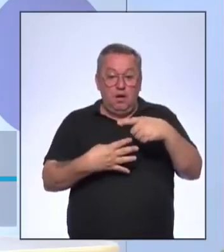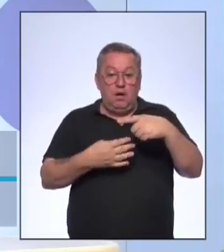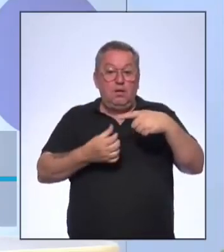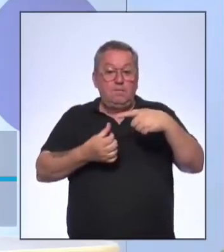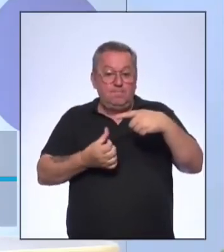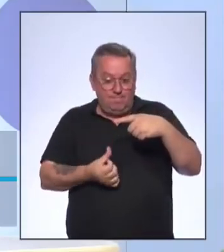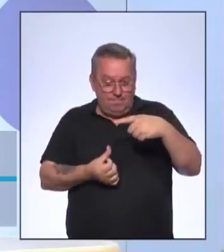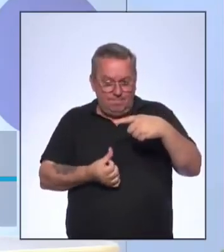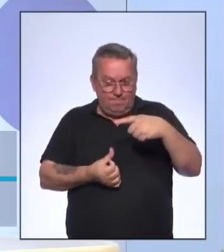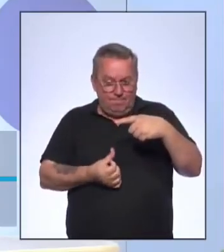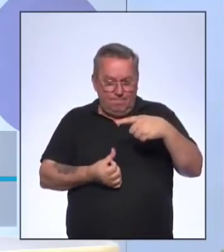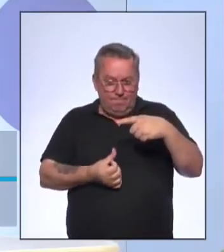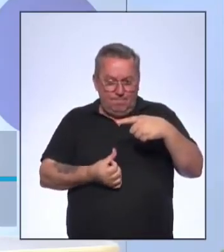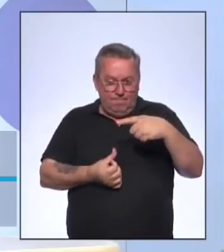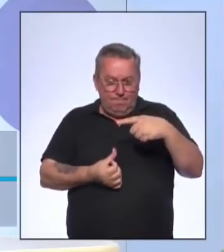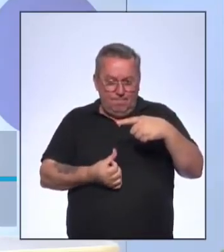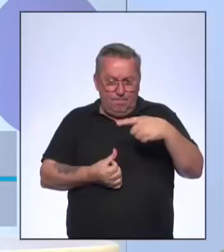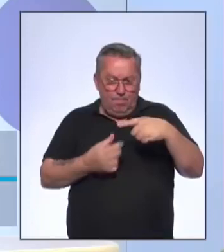46.